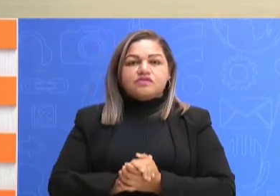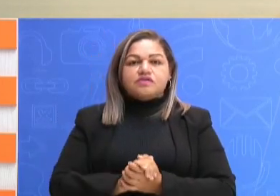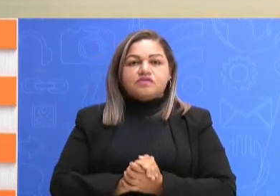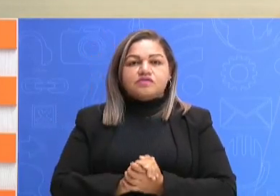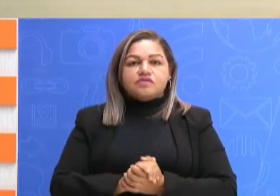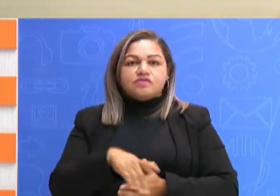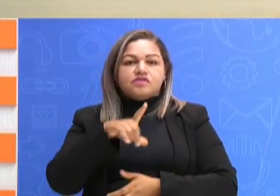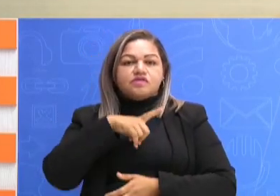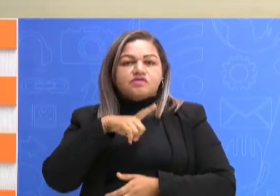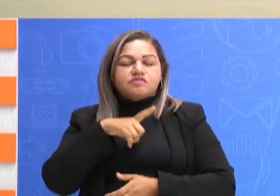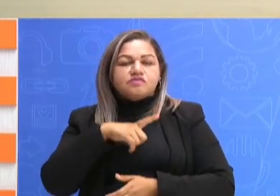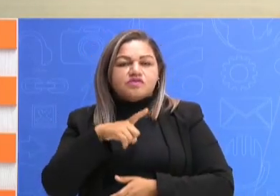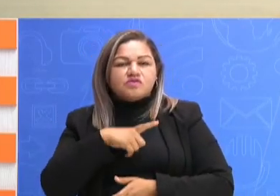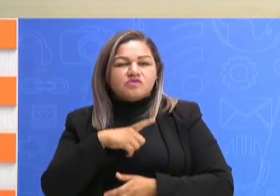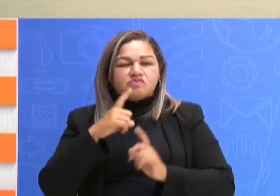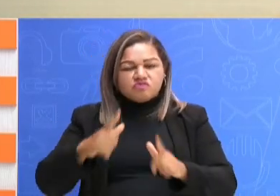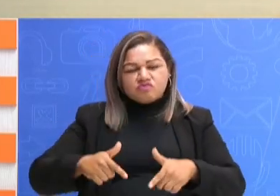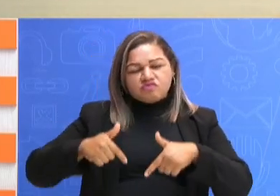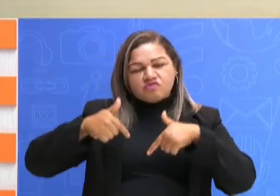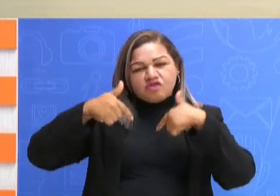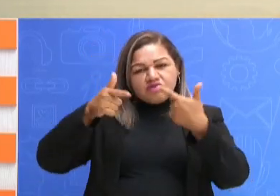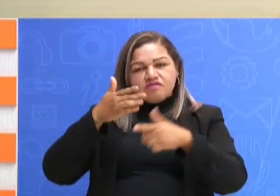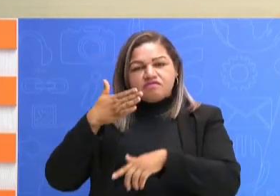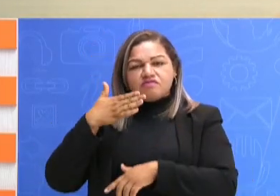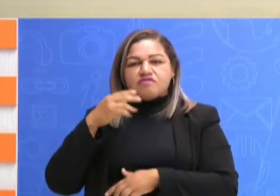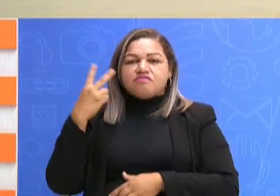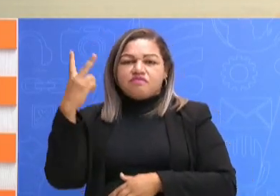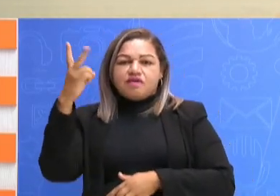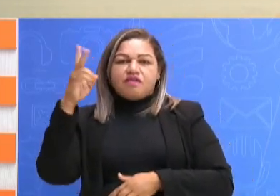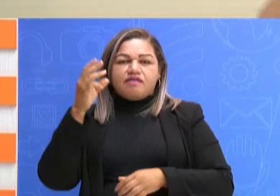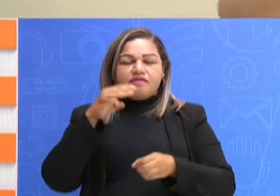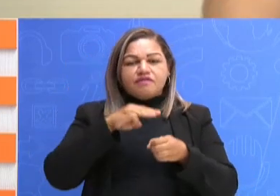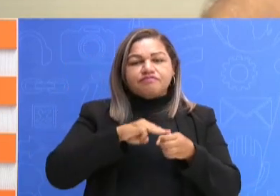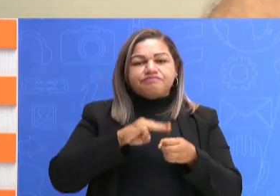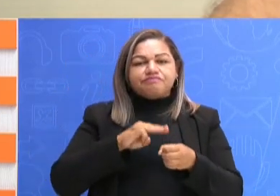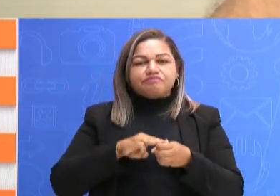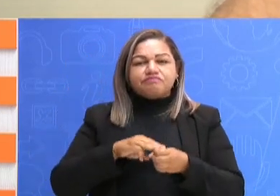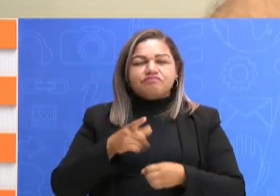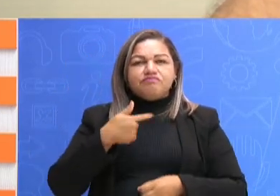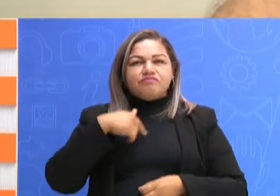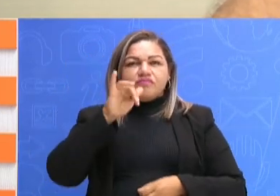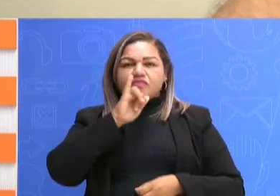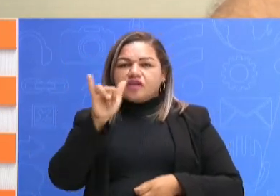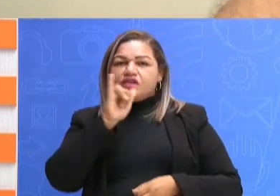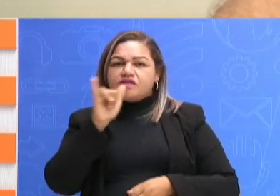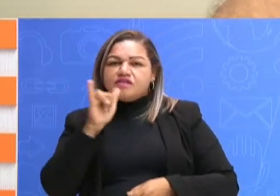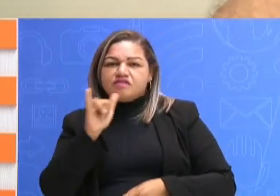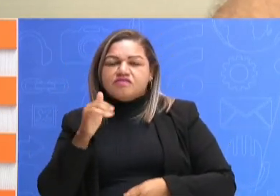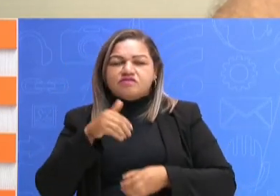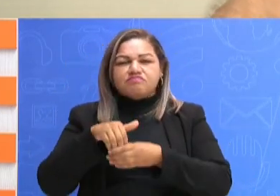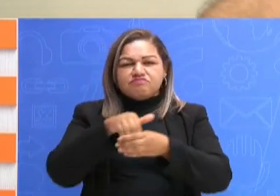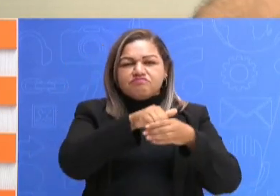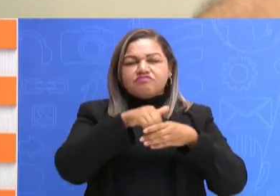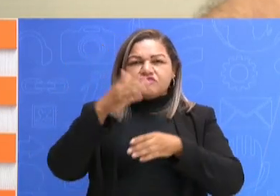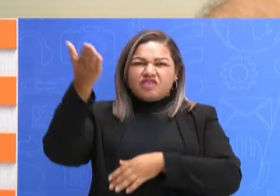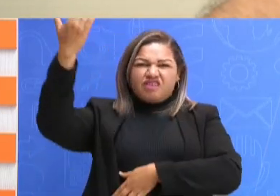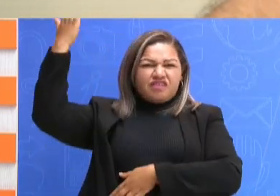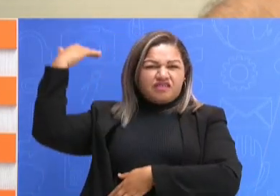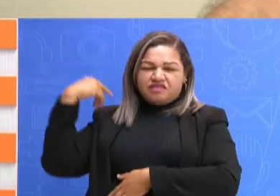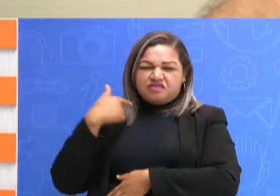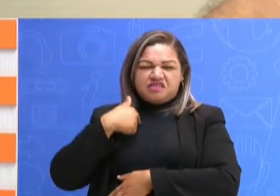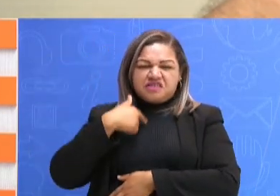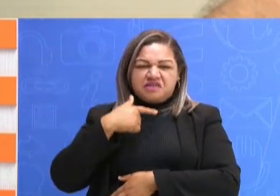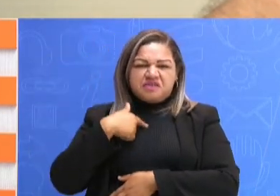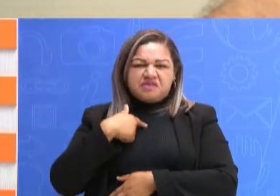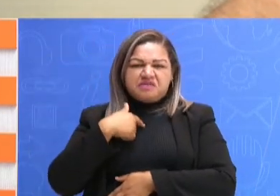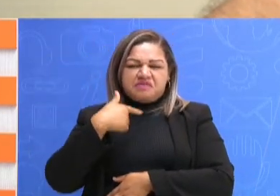aquelas pessoas que tentam e que lutam para valorizar o seu município. Eu dizia na eleição passada que eu não precisava